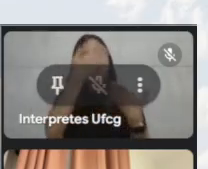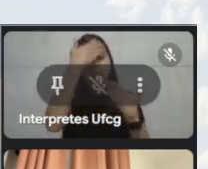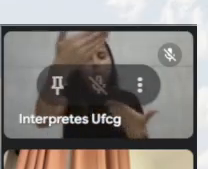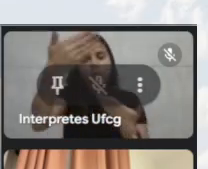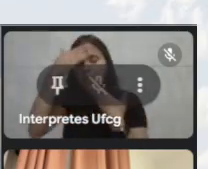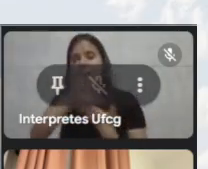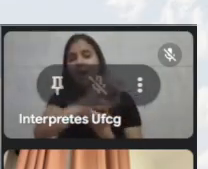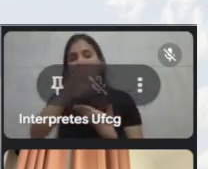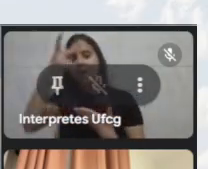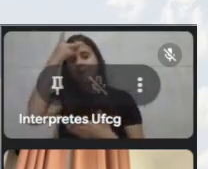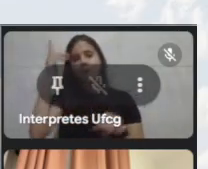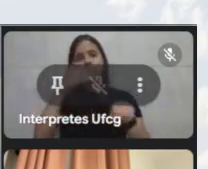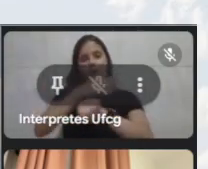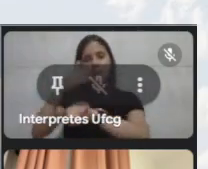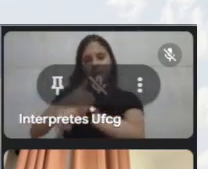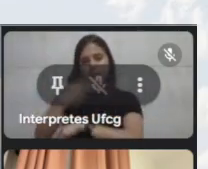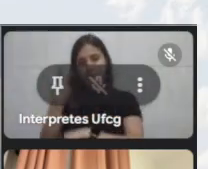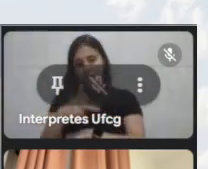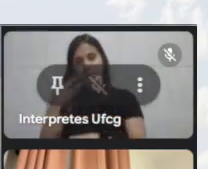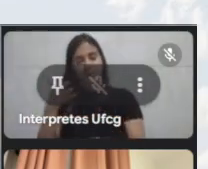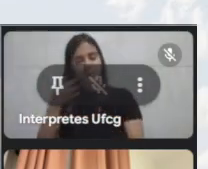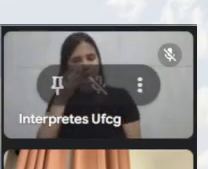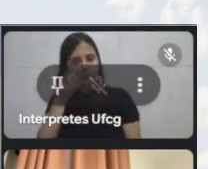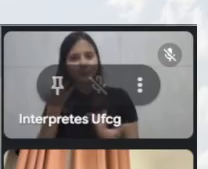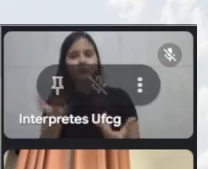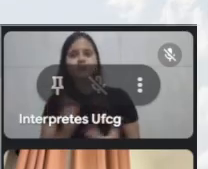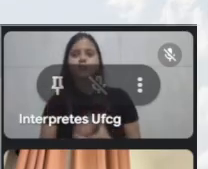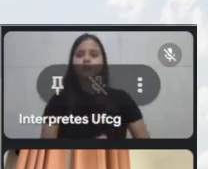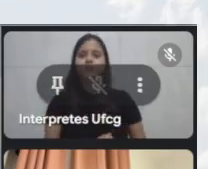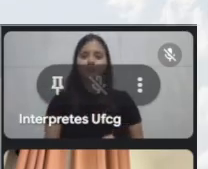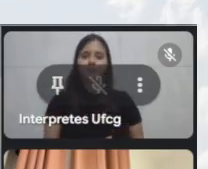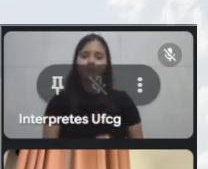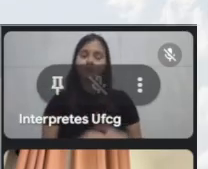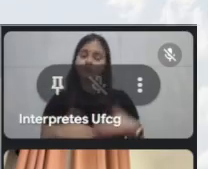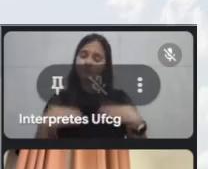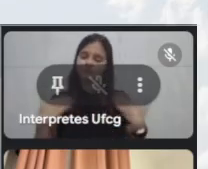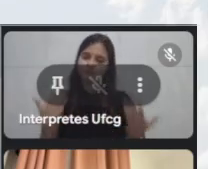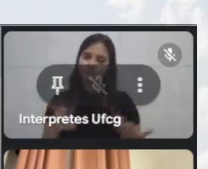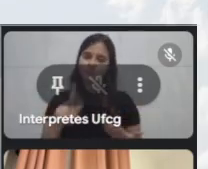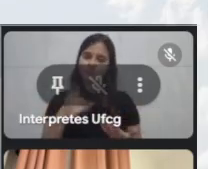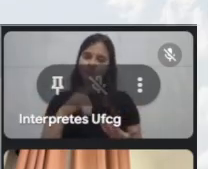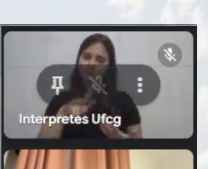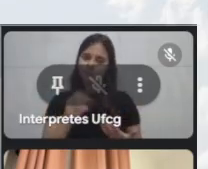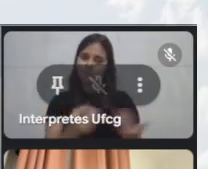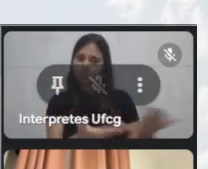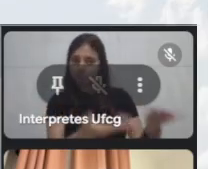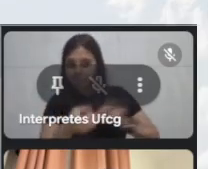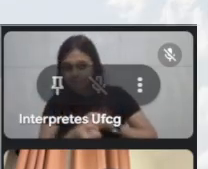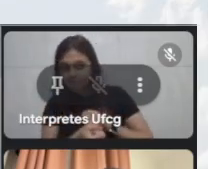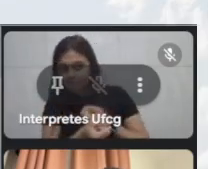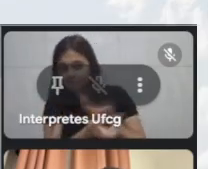que estão aqui presentes. Pronto, Igor, eu passo a palavra para ti.